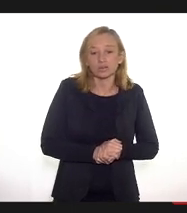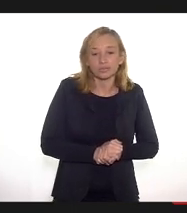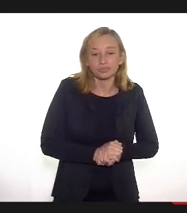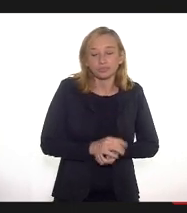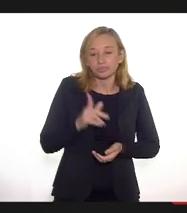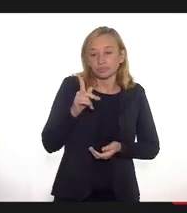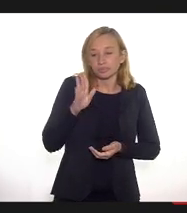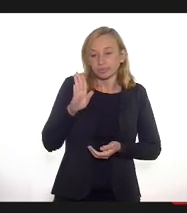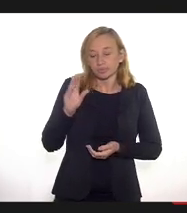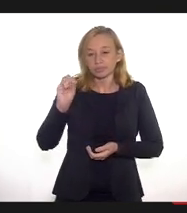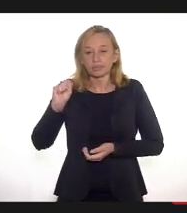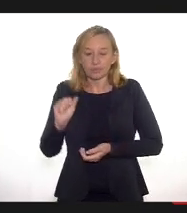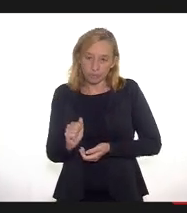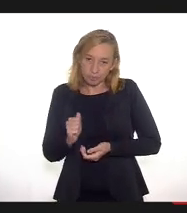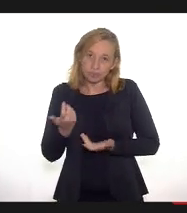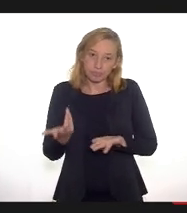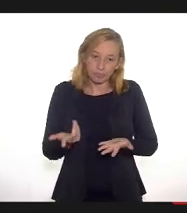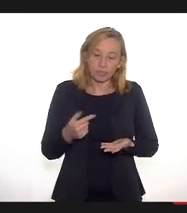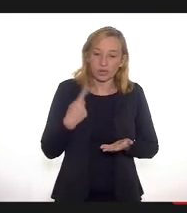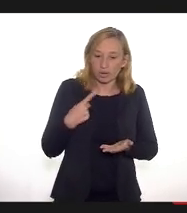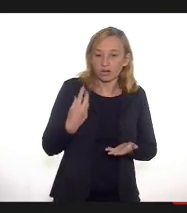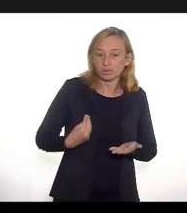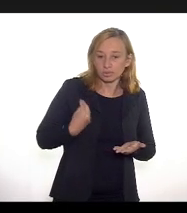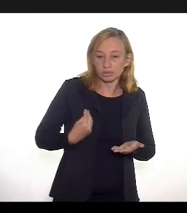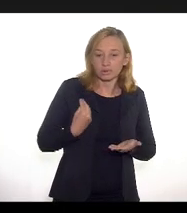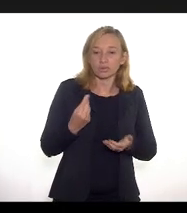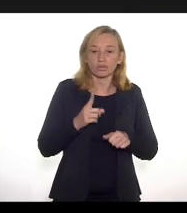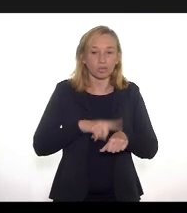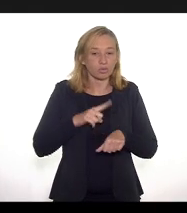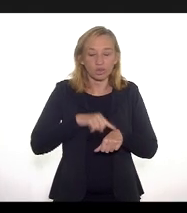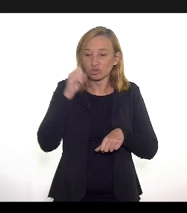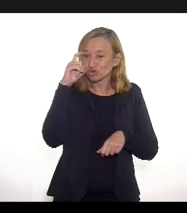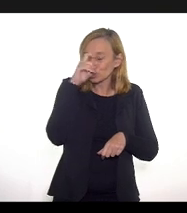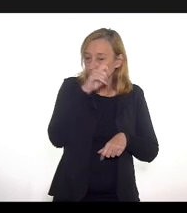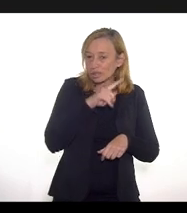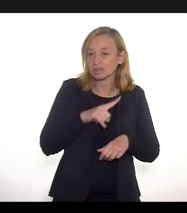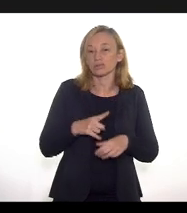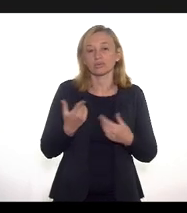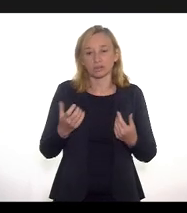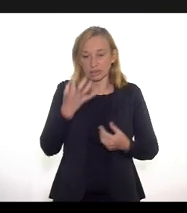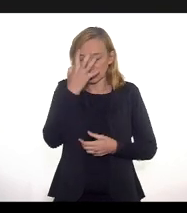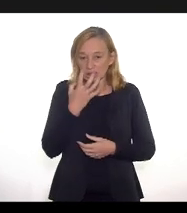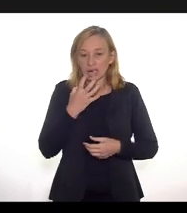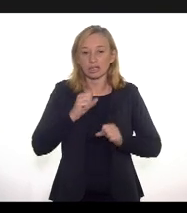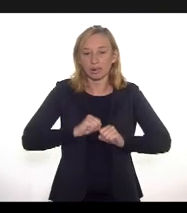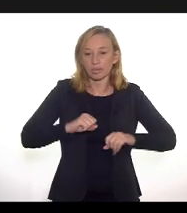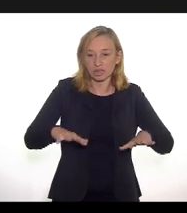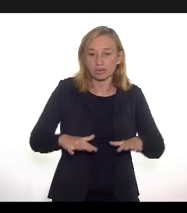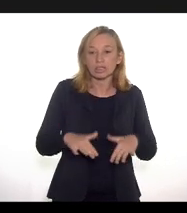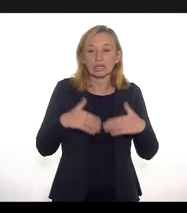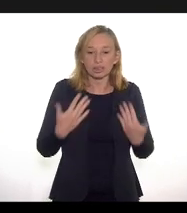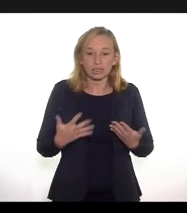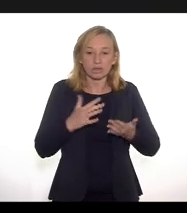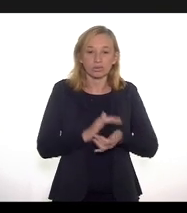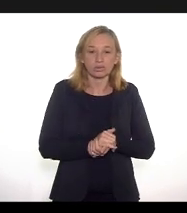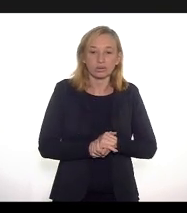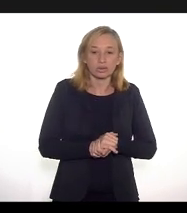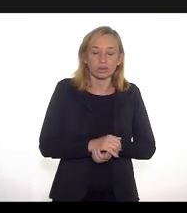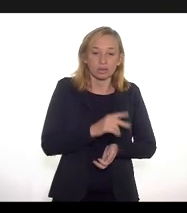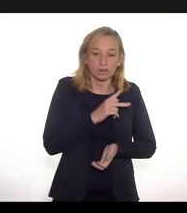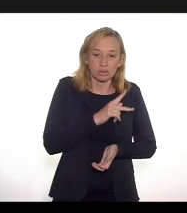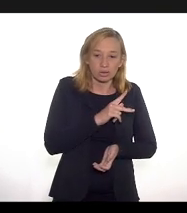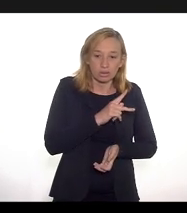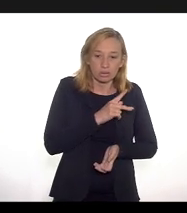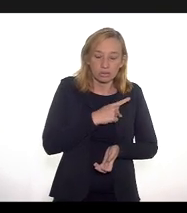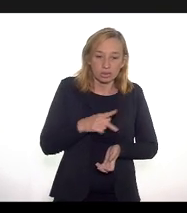bolsas enquanto durante a pandemia. Estamos vivendo o momento mais grave da pandemia. Então, gostaria primeiro que a presidência e